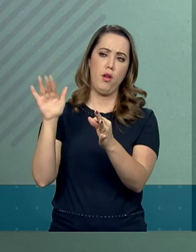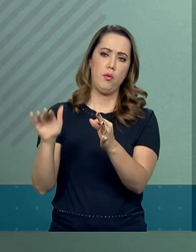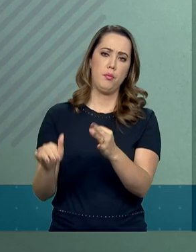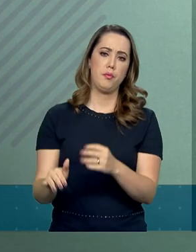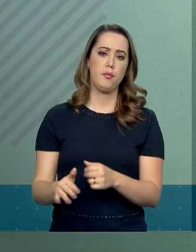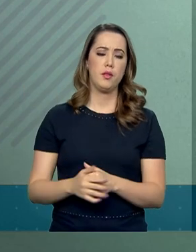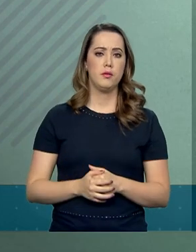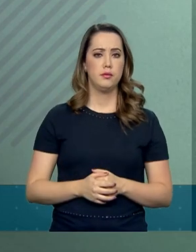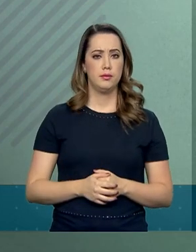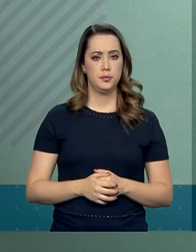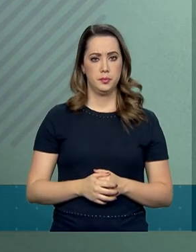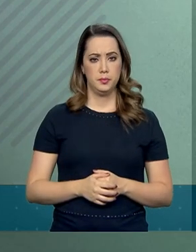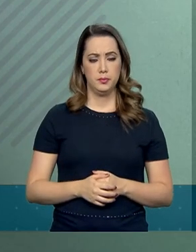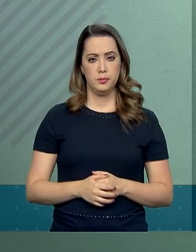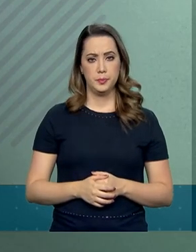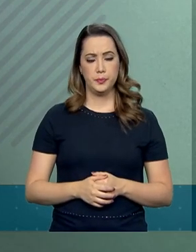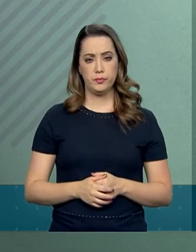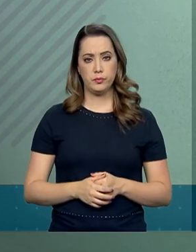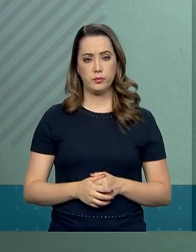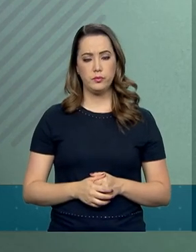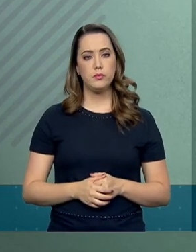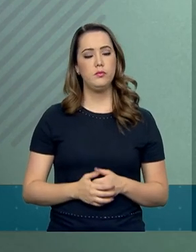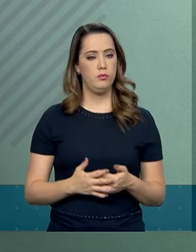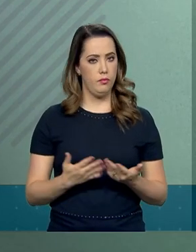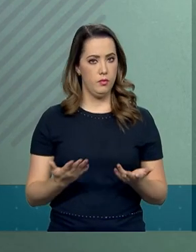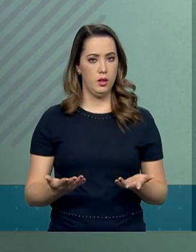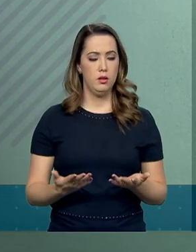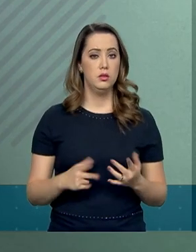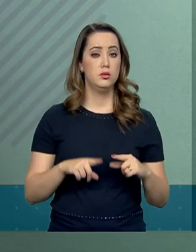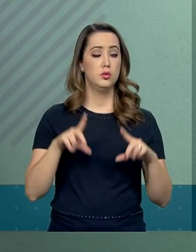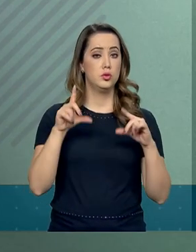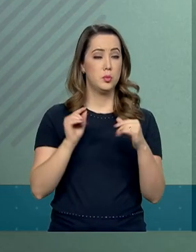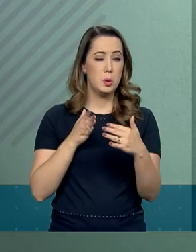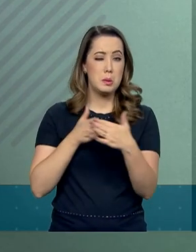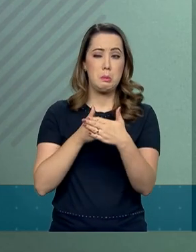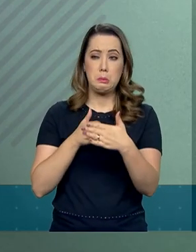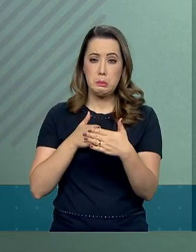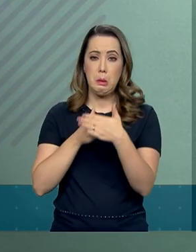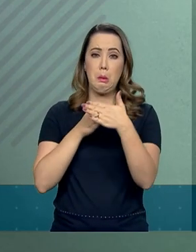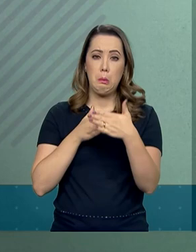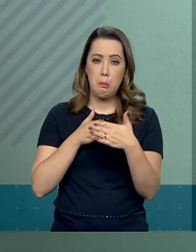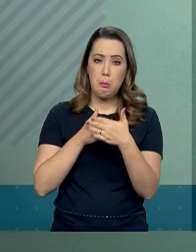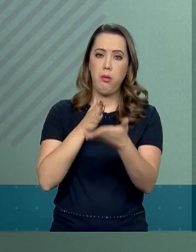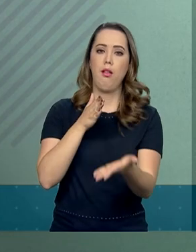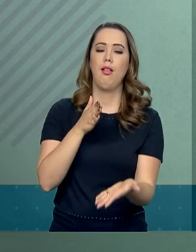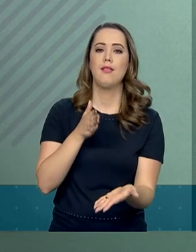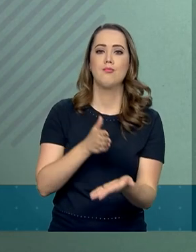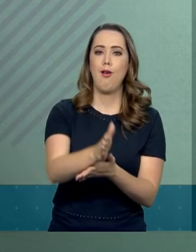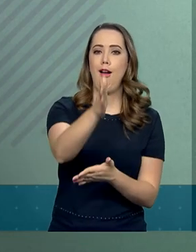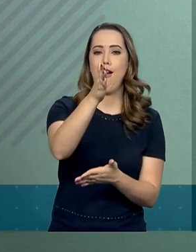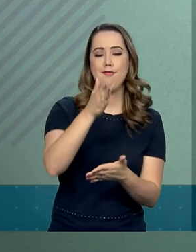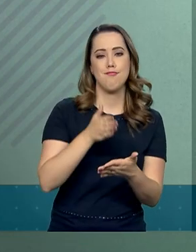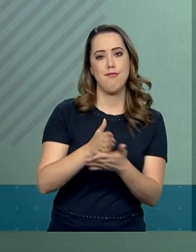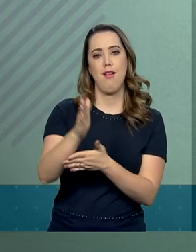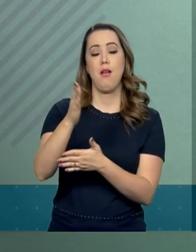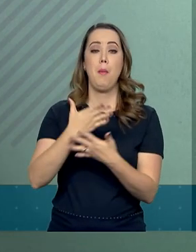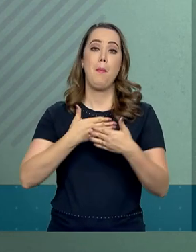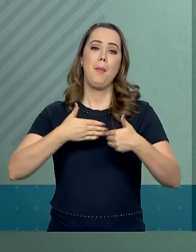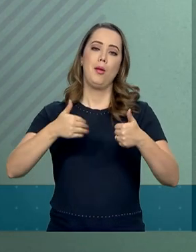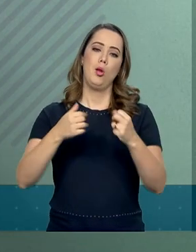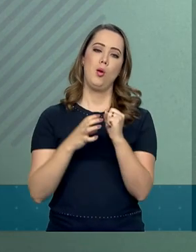ainda mais baixos a redução de barreiras maior segurança jurídica e